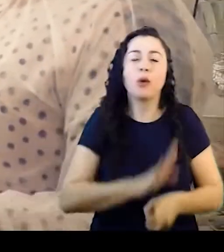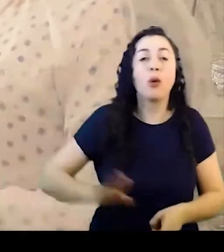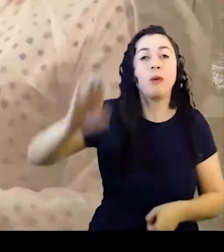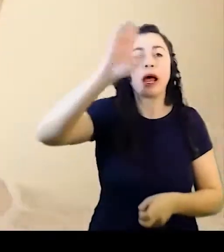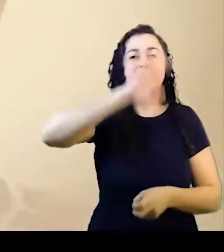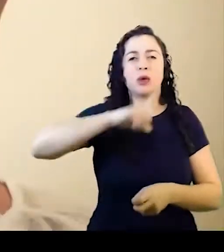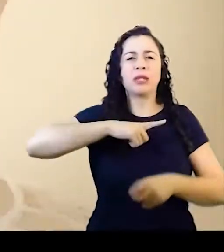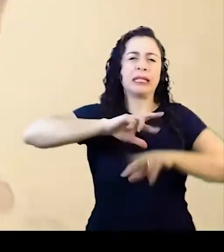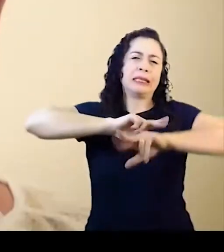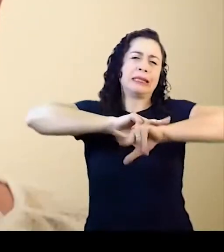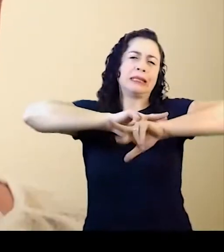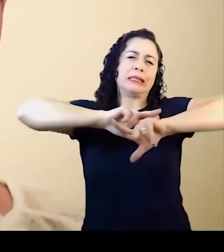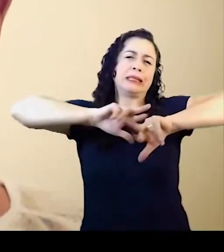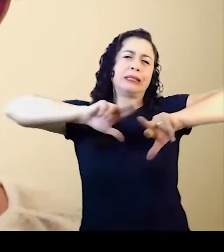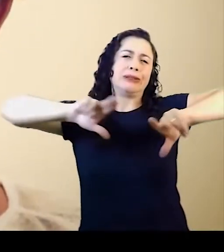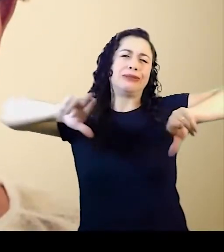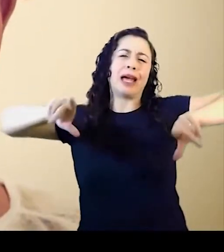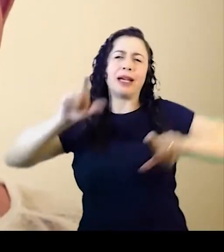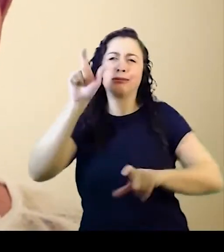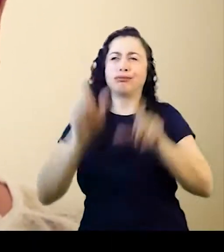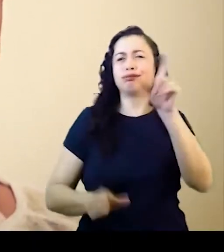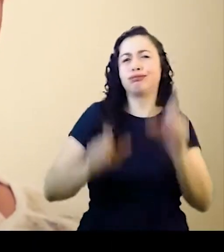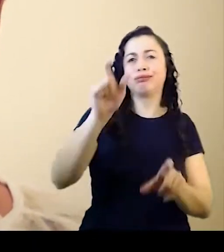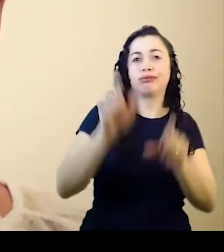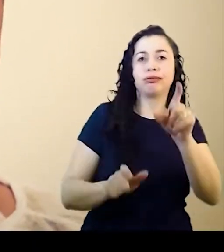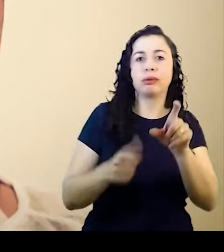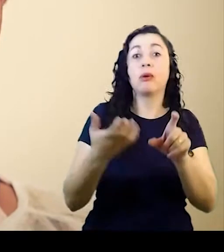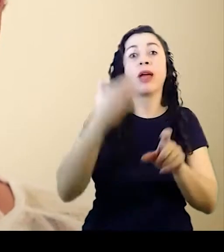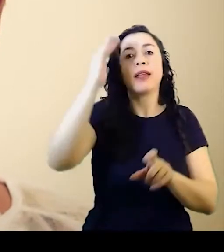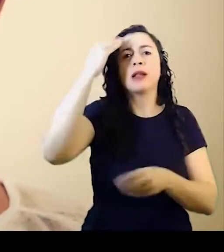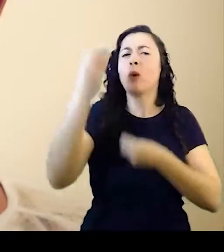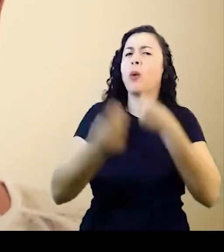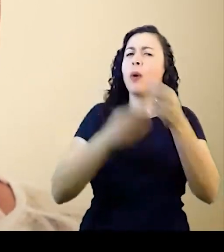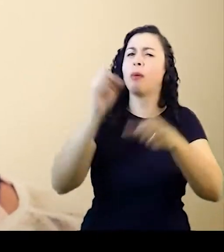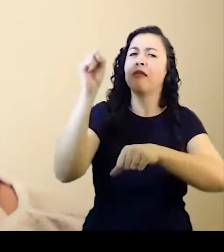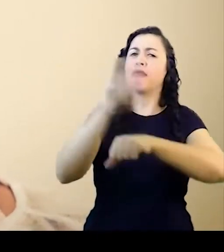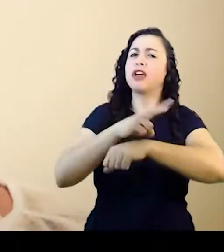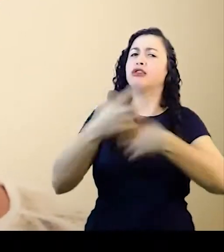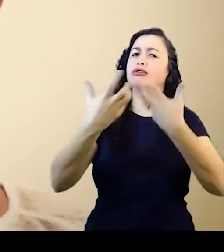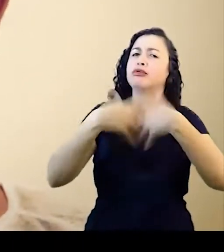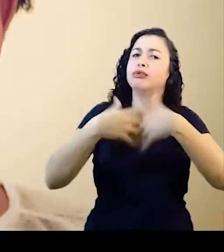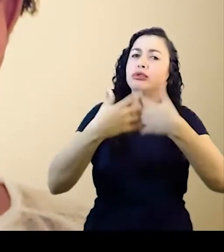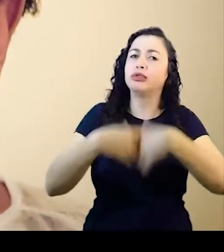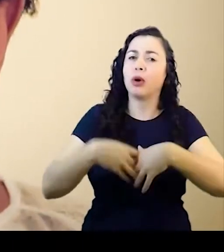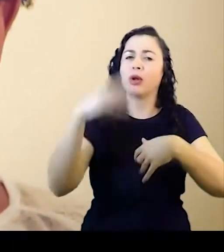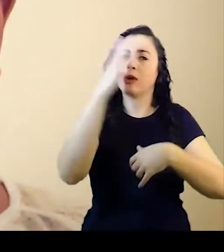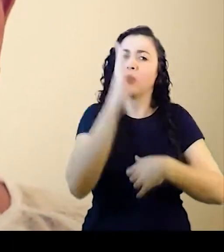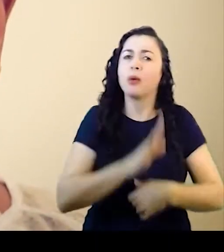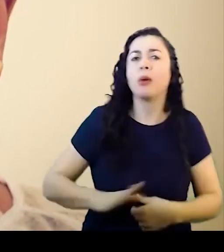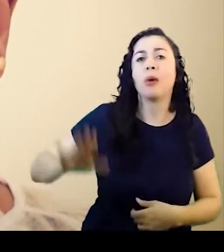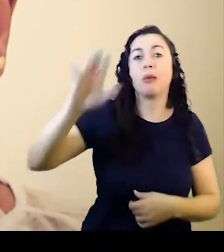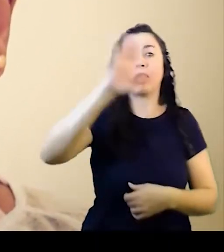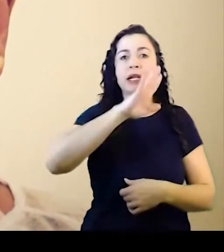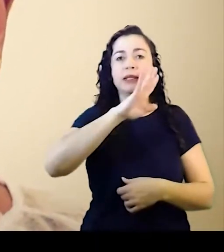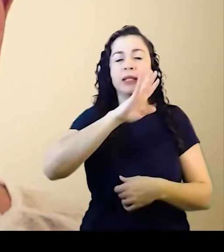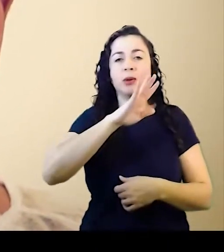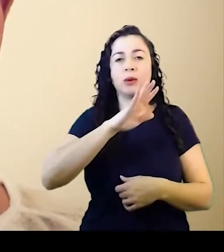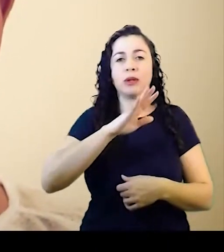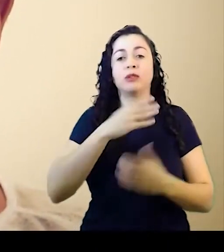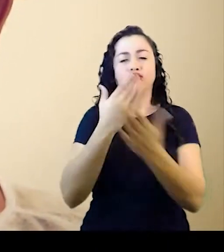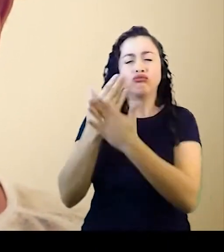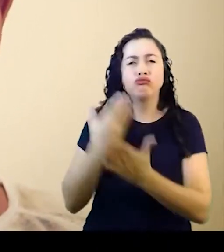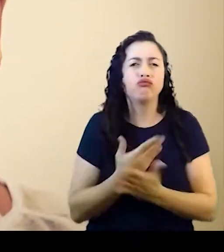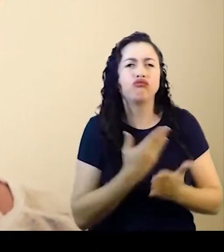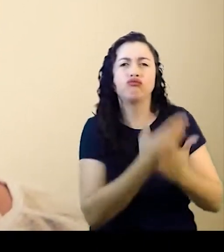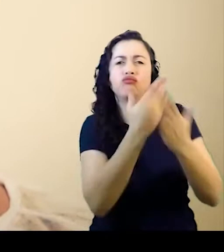brasileira. Então, a ideia é realmente entender como esse vírus está se dispersando no Brasil, fazer todo o